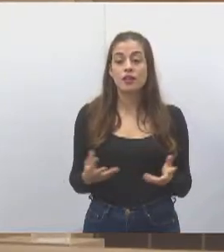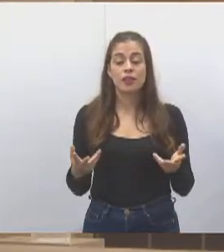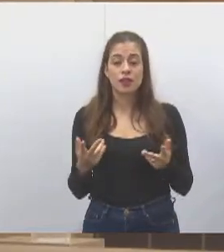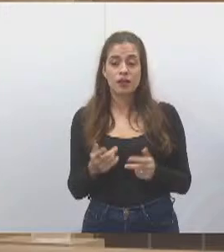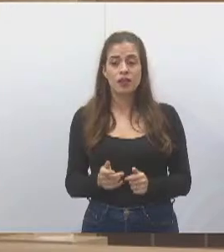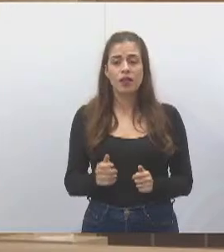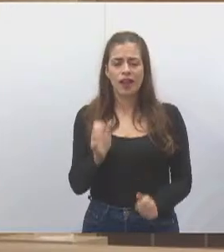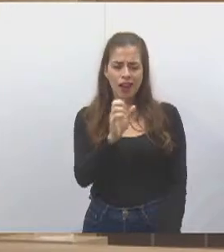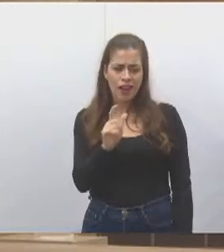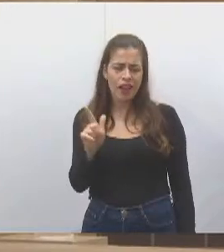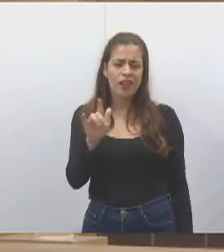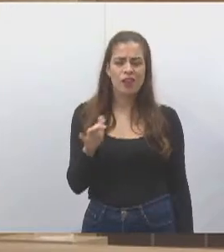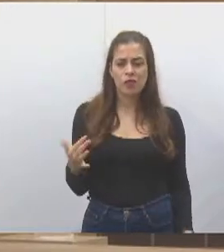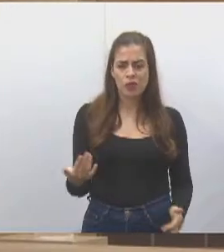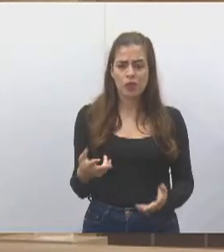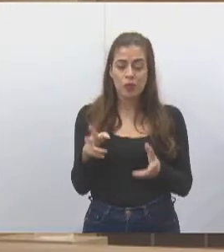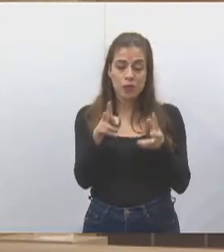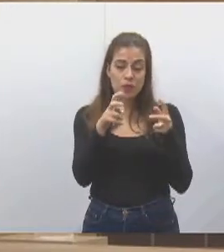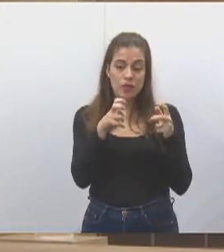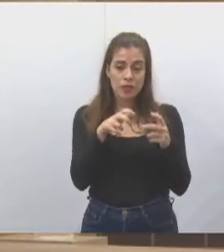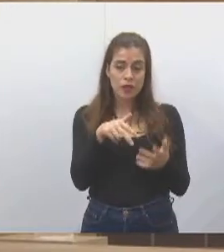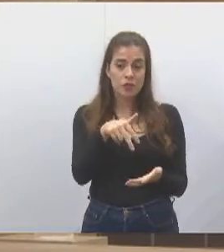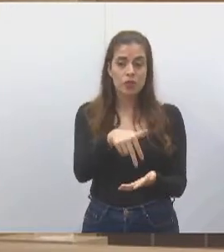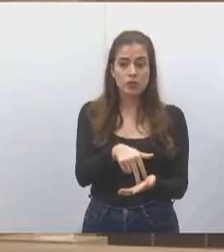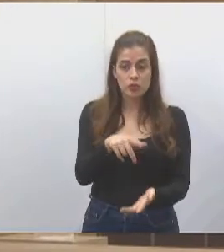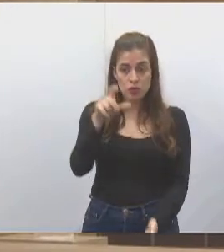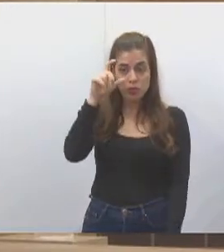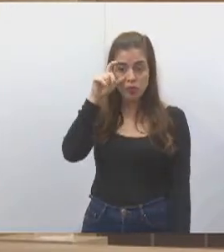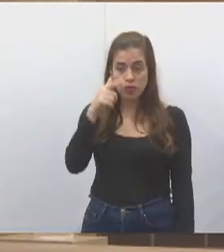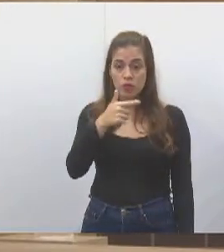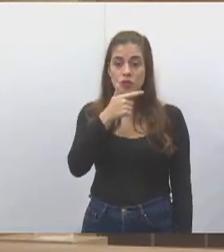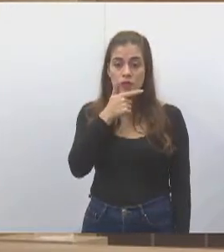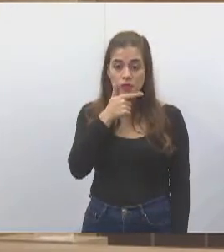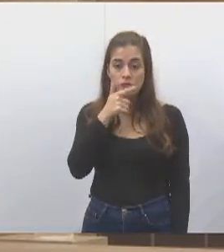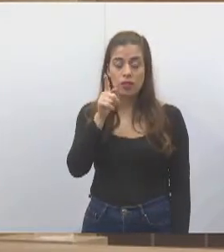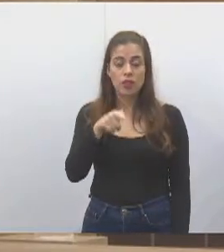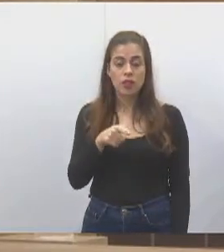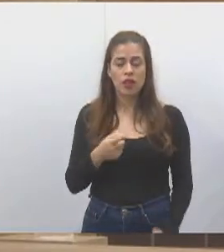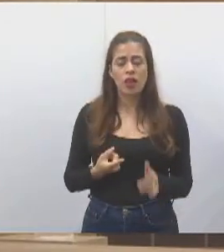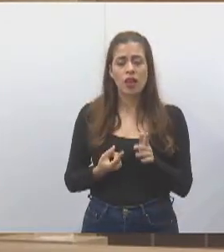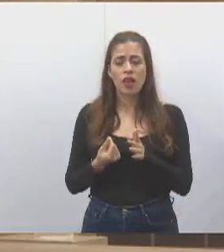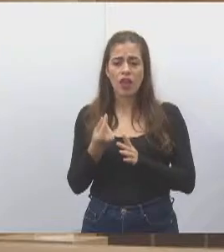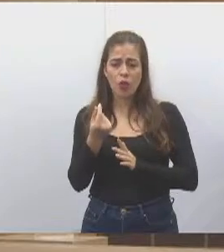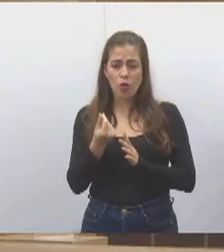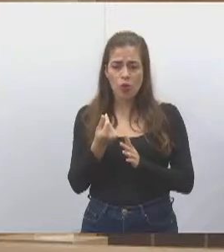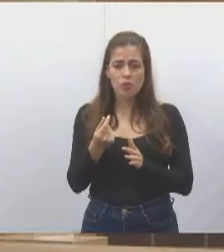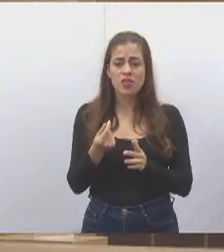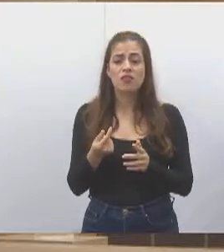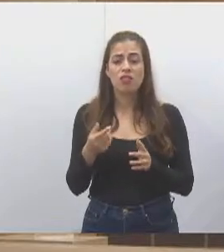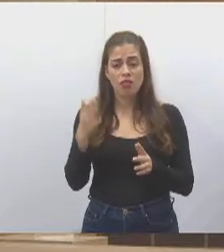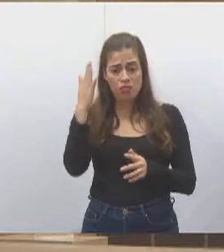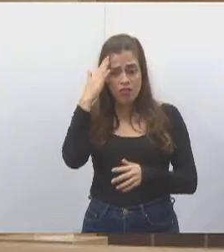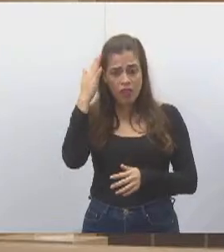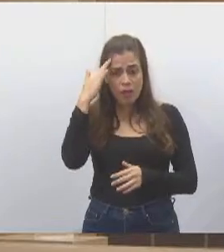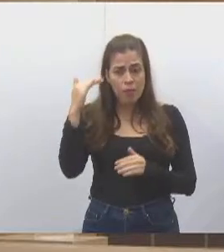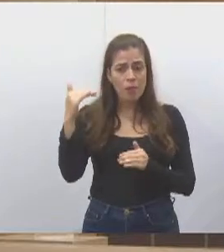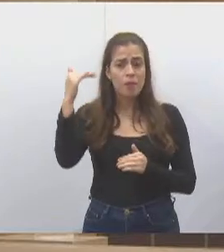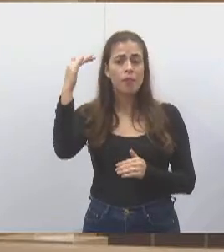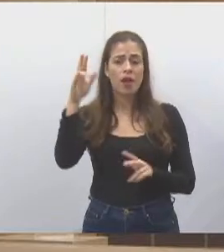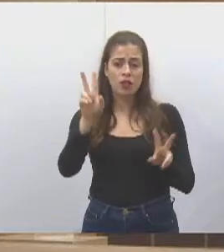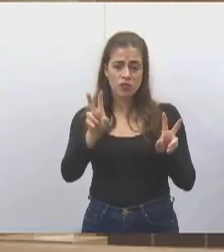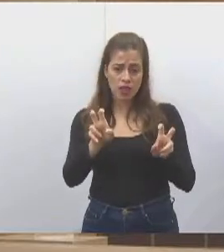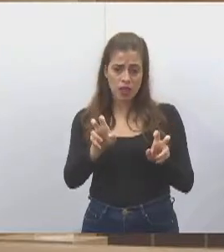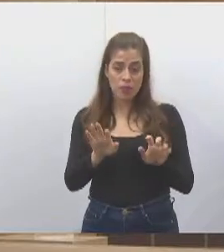essa postura. O Celso, para quem não sabe, ele é economista e, obviamente, tem um domínio muito maior do